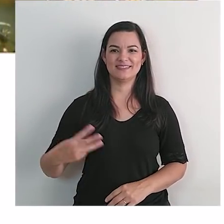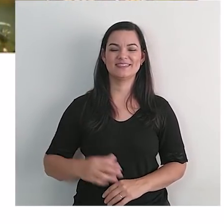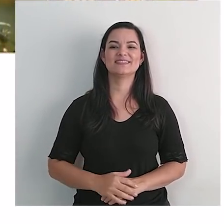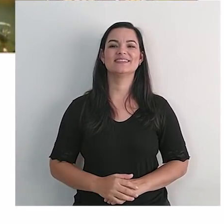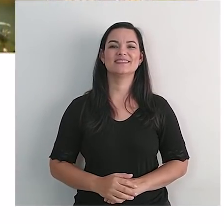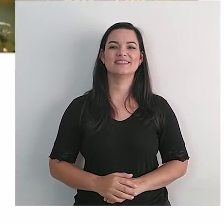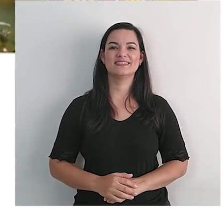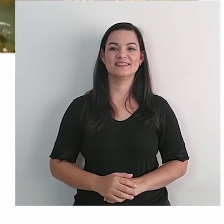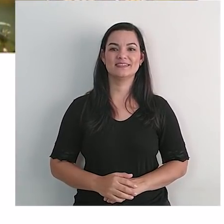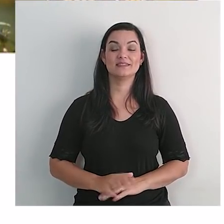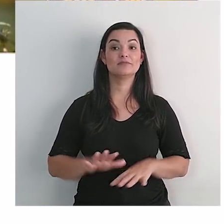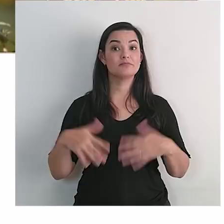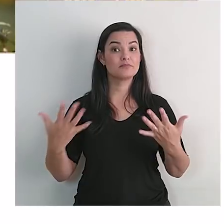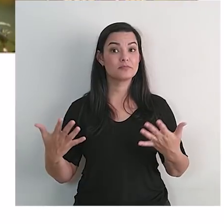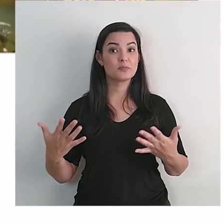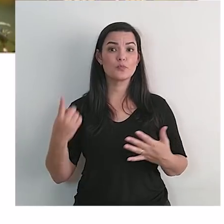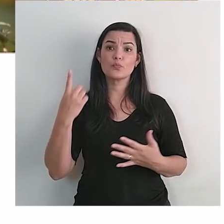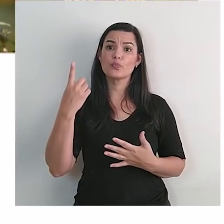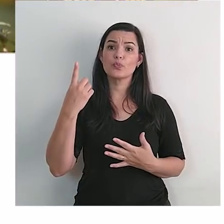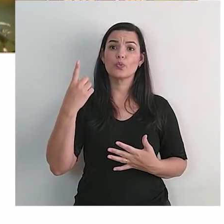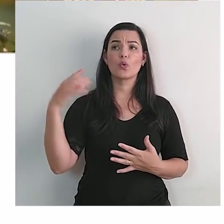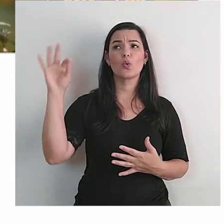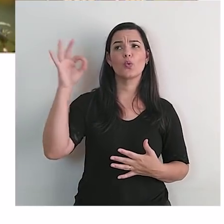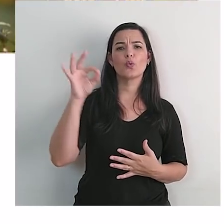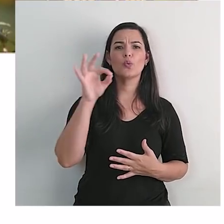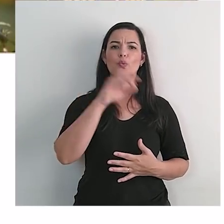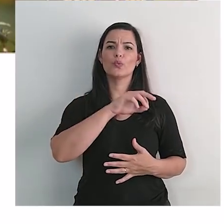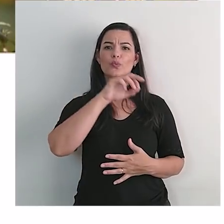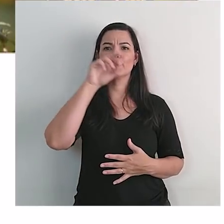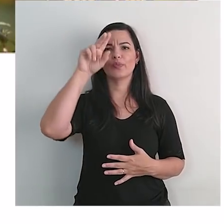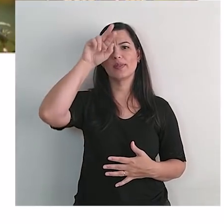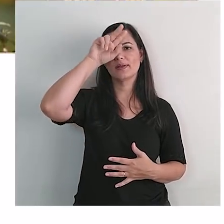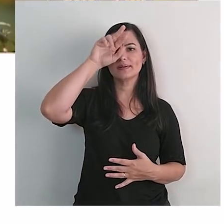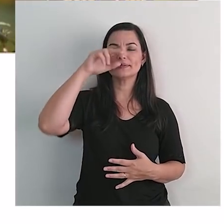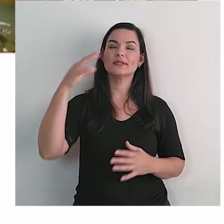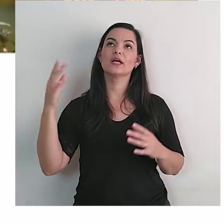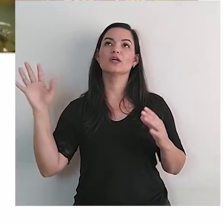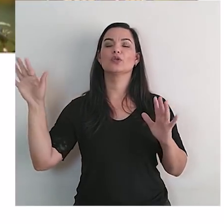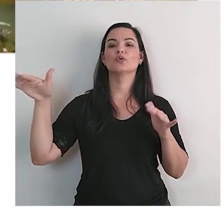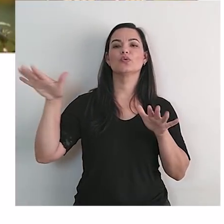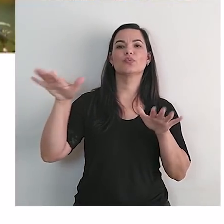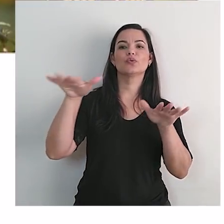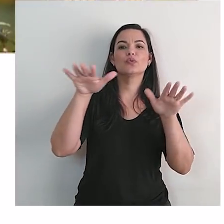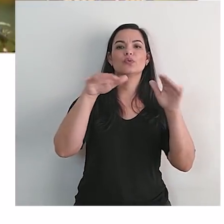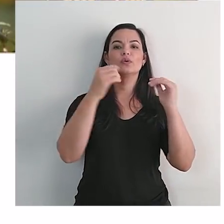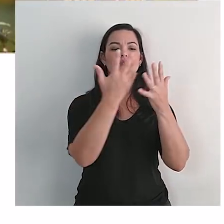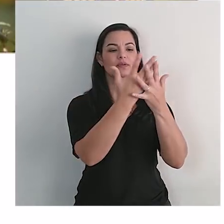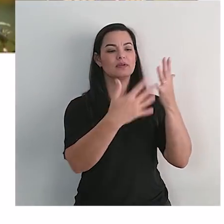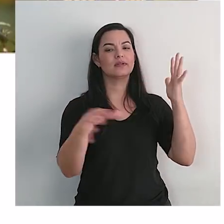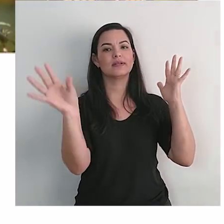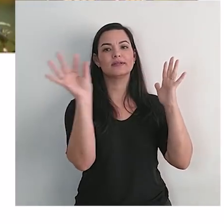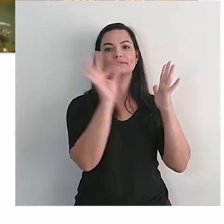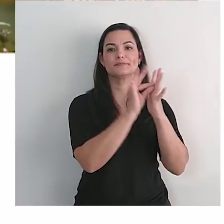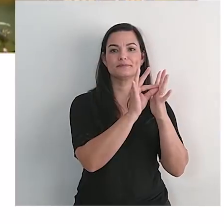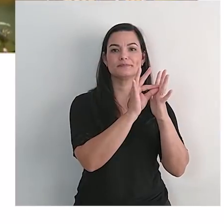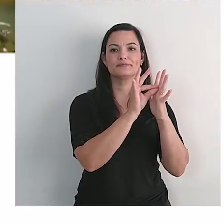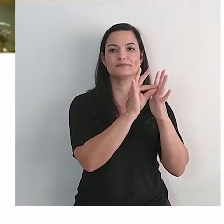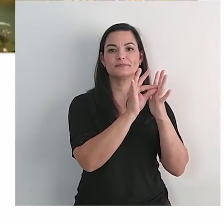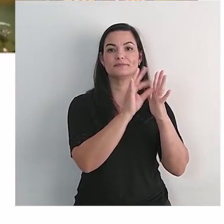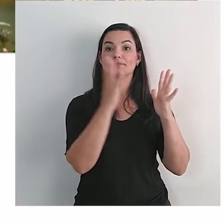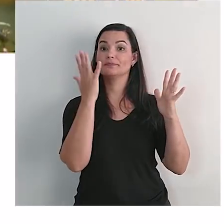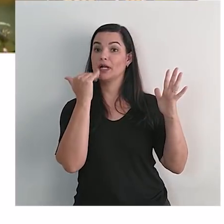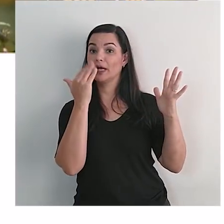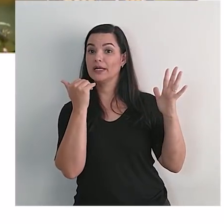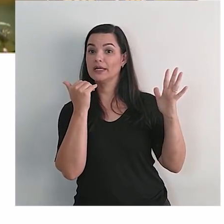3. Um inseto desavisado parou na teia da aranha e virou um